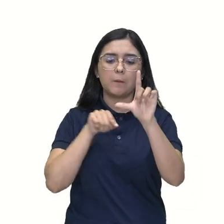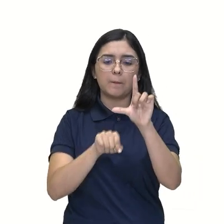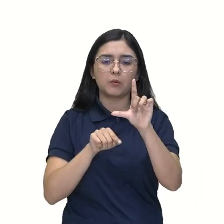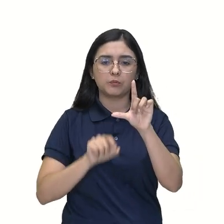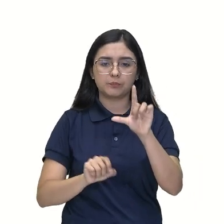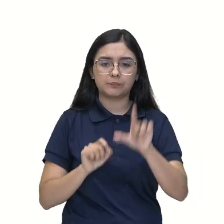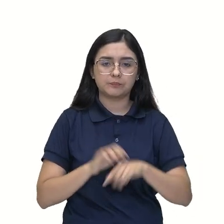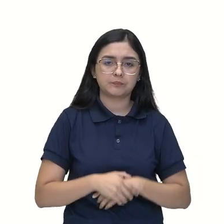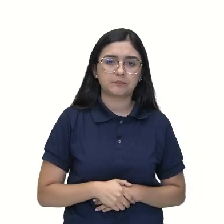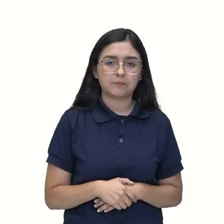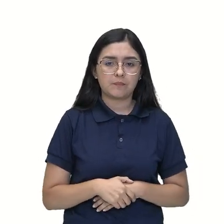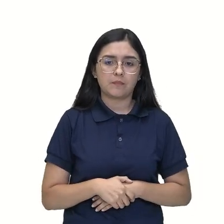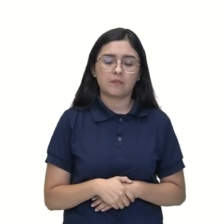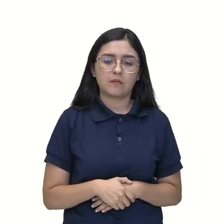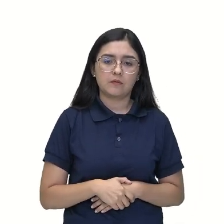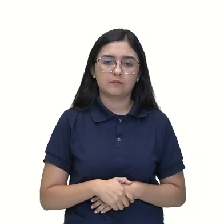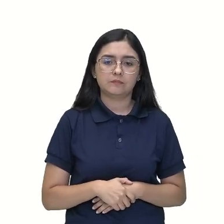minha